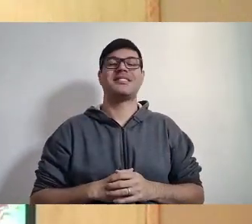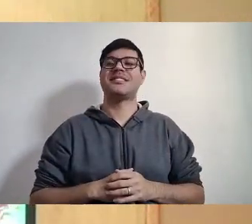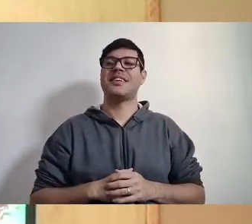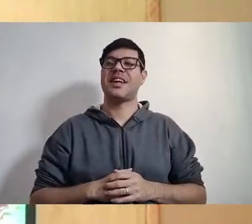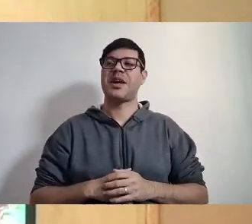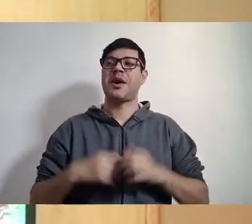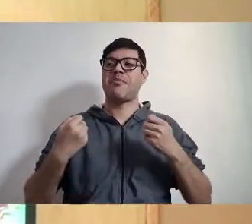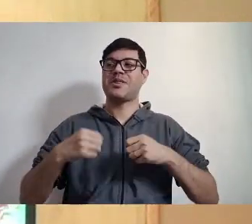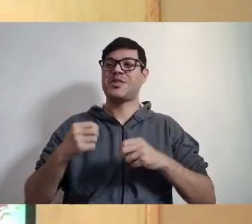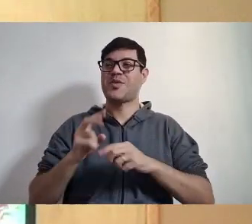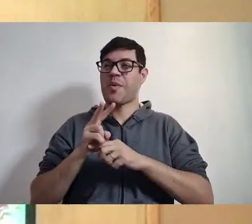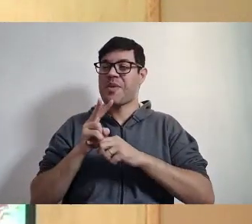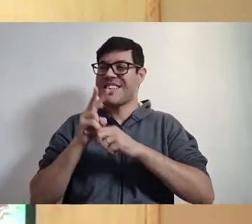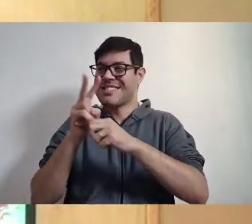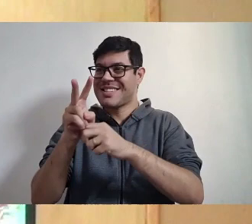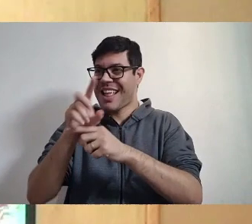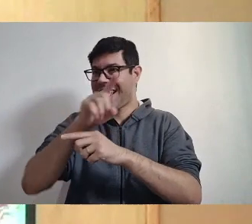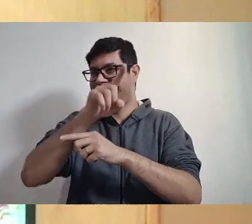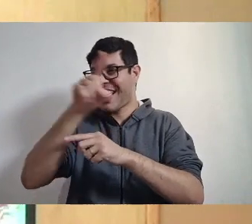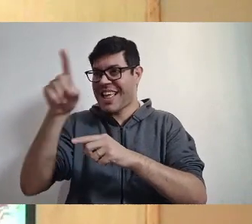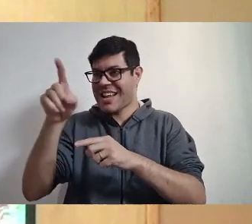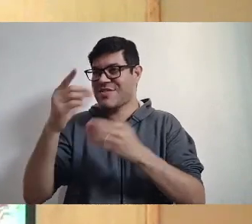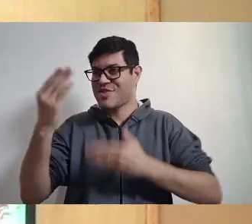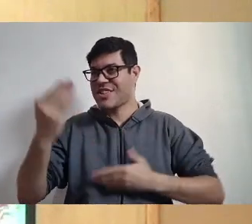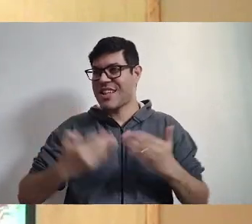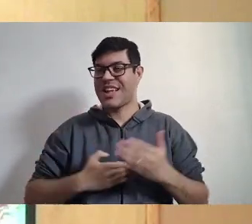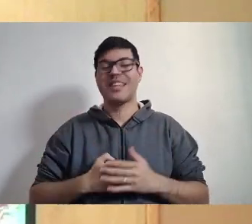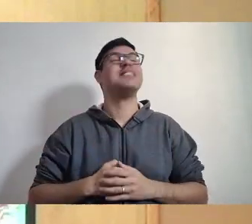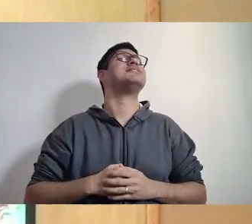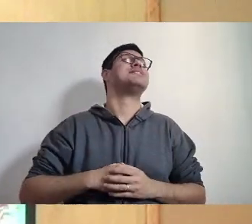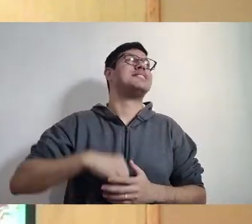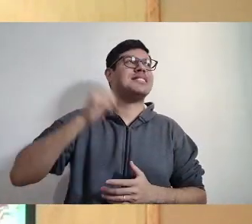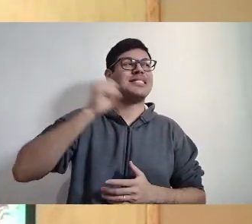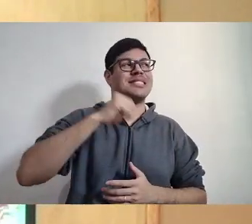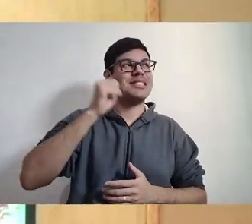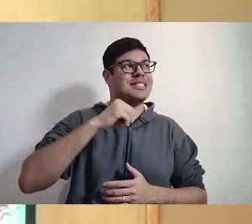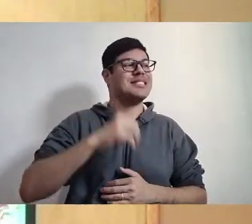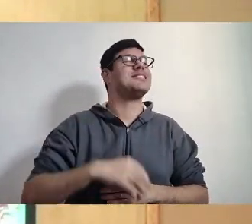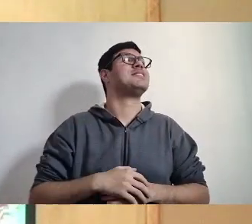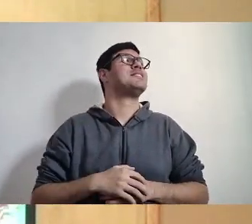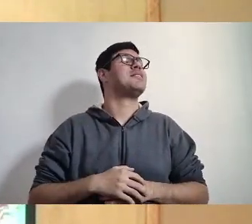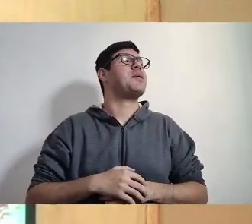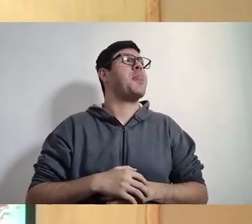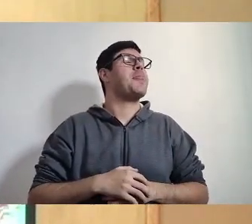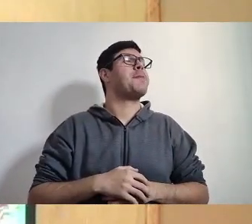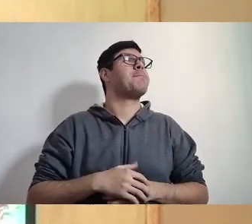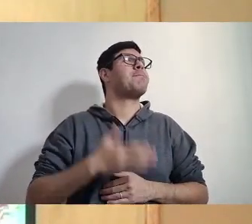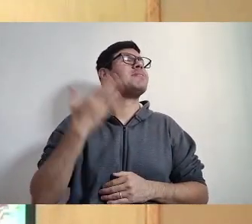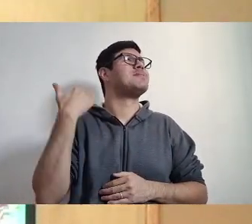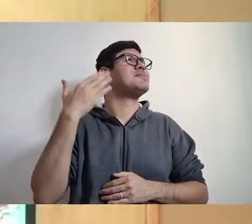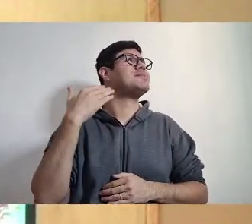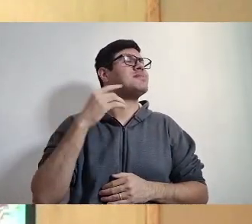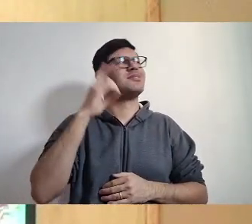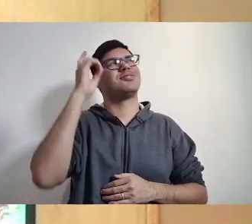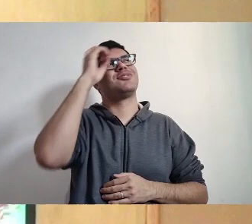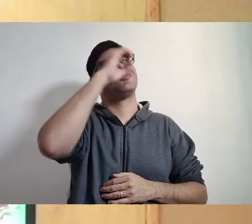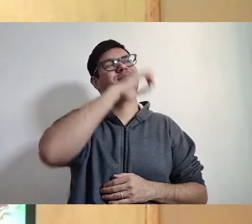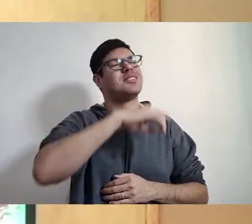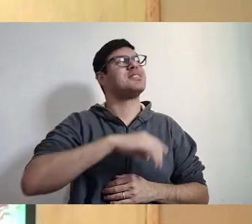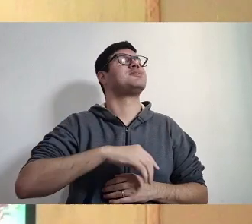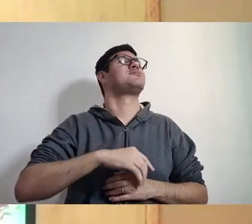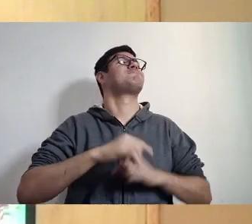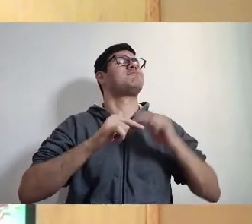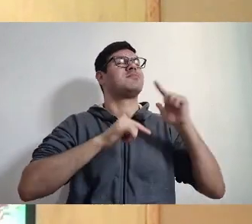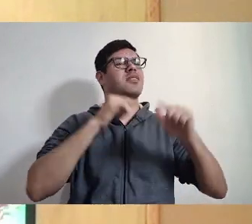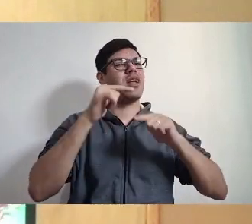não tem condições de tocar sem esses servidores. Com os funcionários que tinha já era difícil, né? Já, precisa emprestar, de verdade. Aumenta muito, né, o